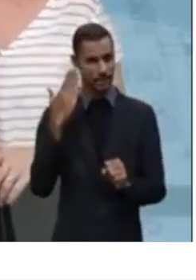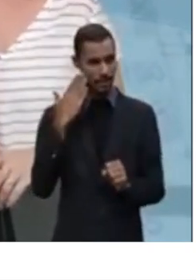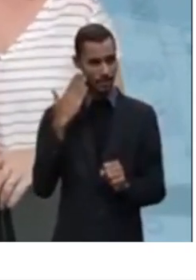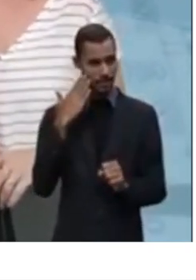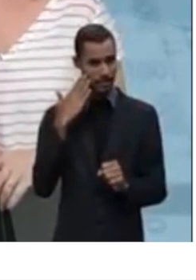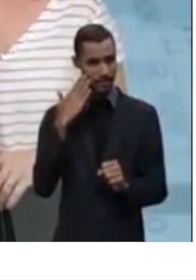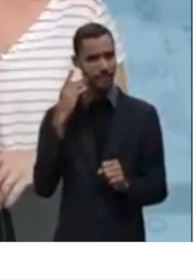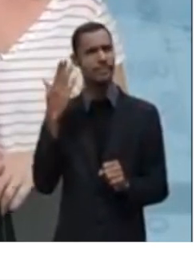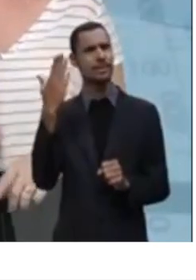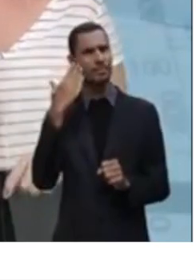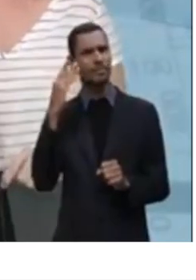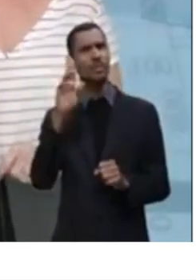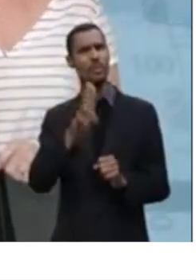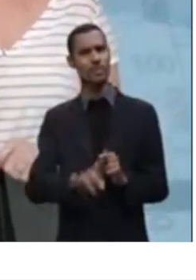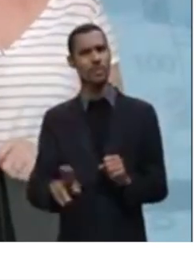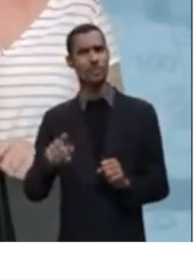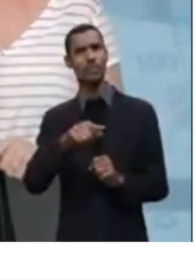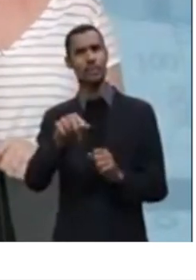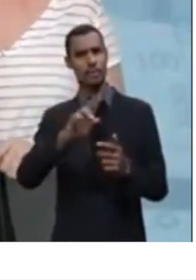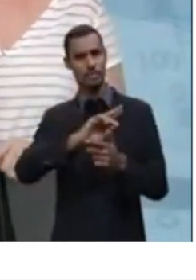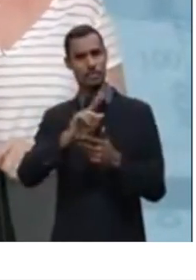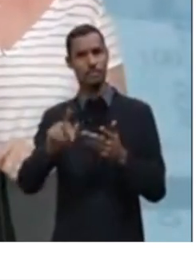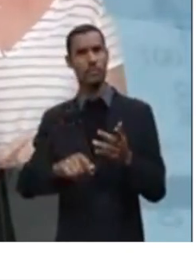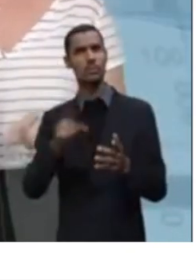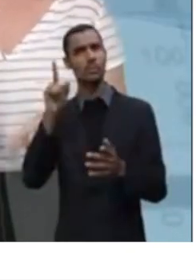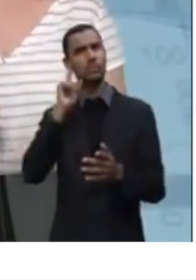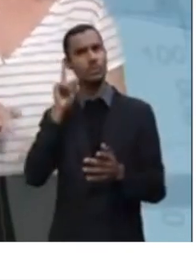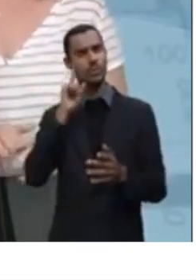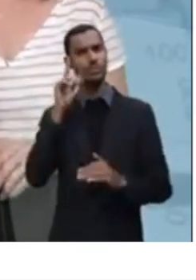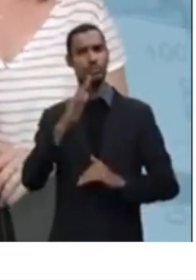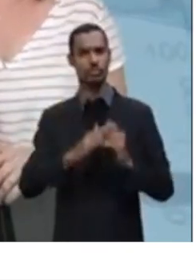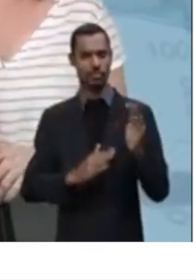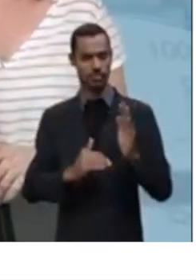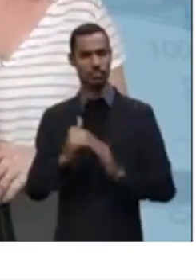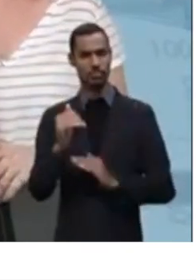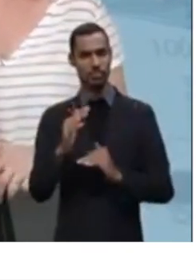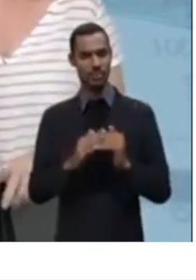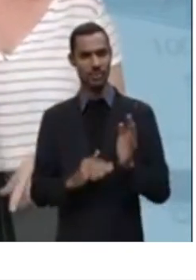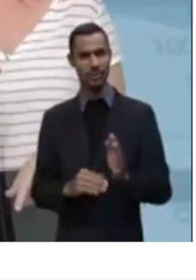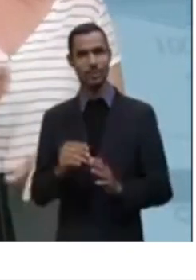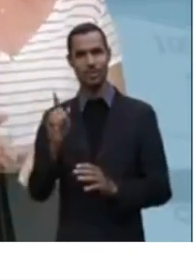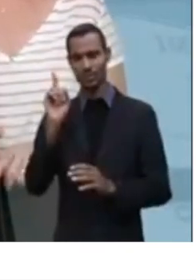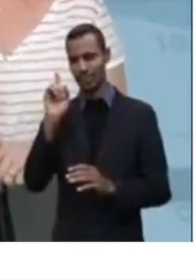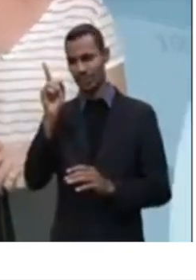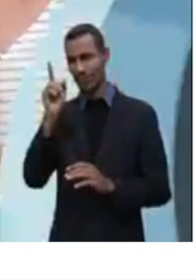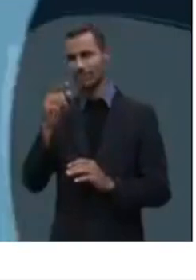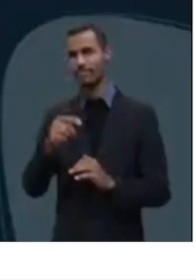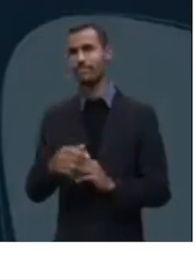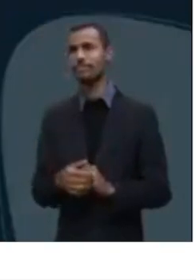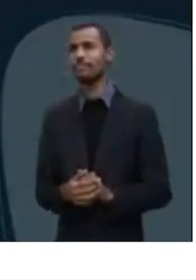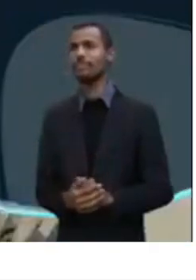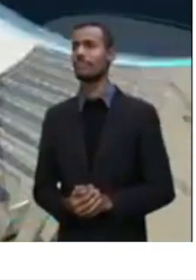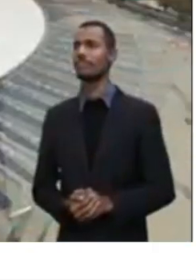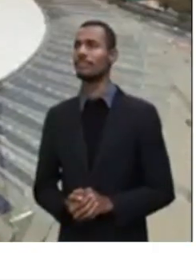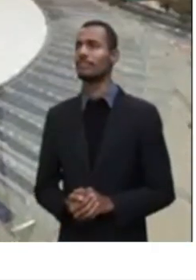como? Conhecendo a aplicação desses métodos no dia a dia do profissional de engenharia civil. Veja só.